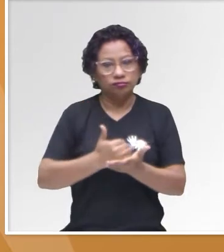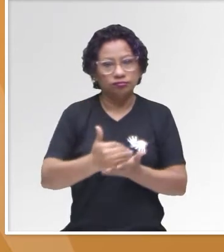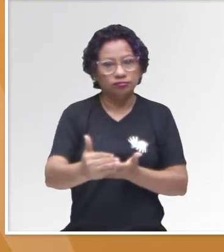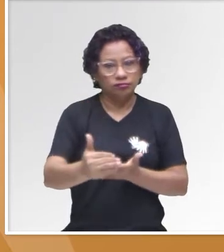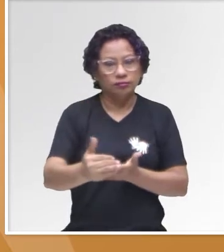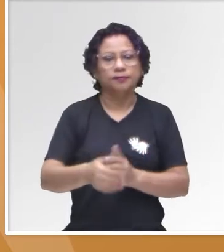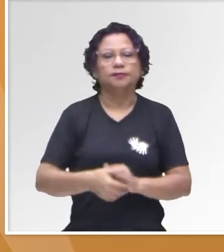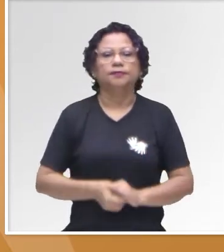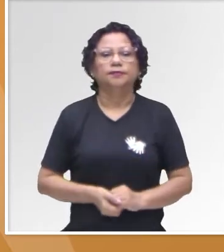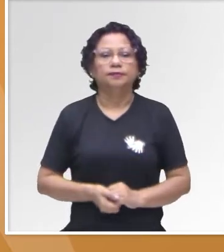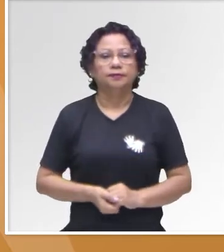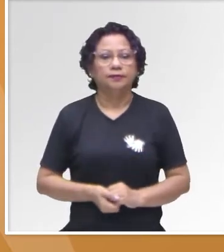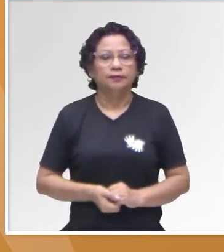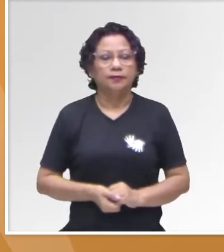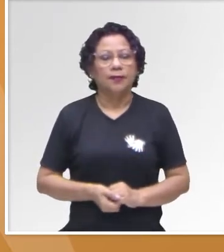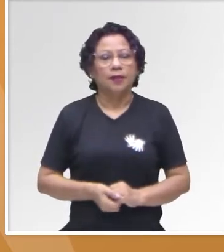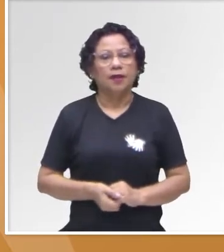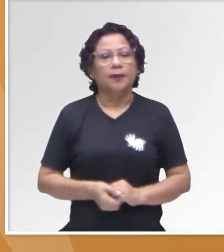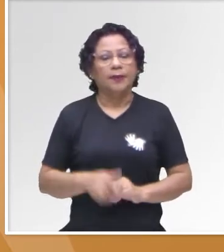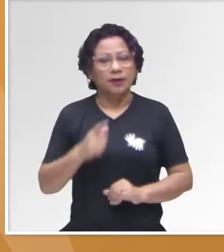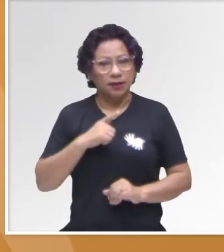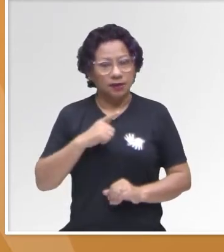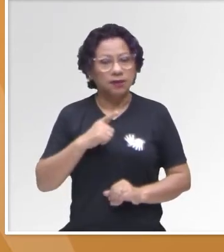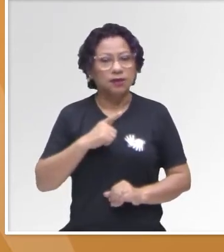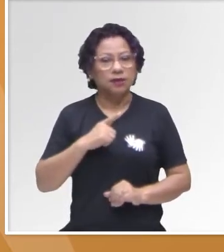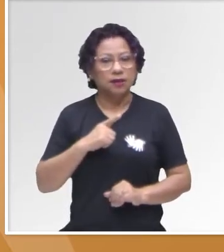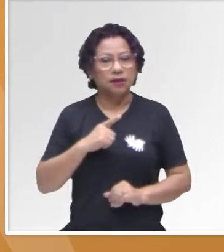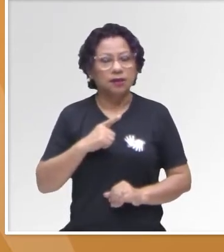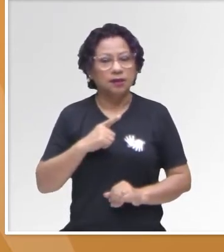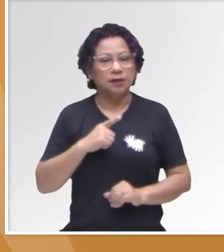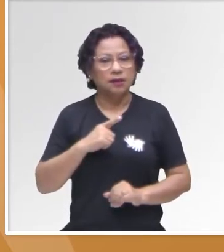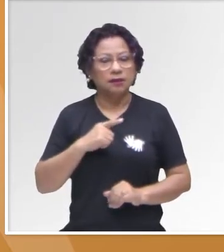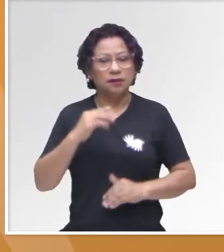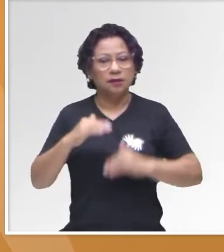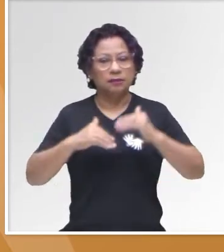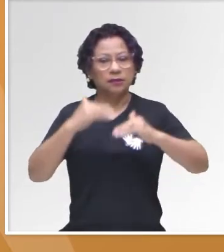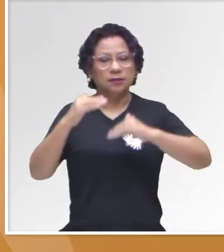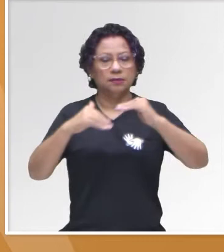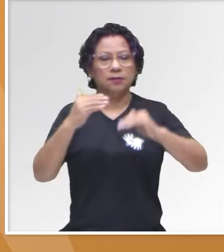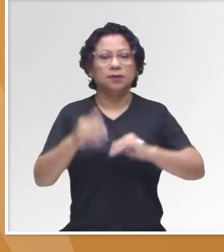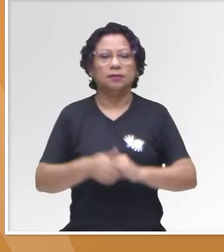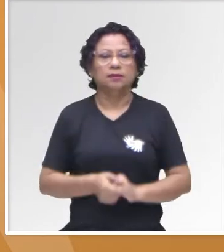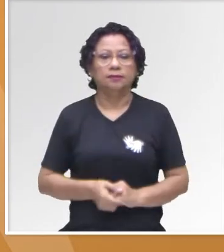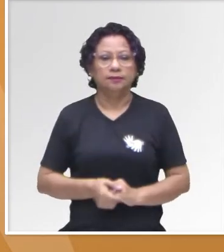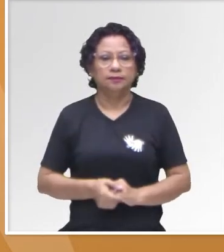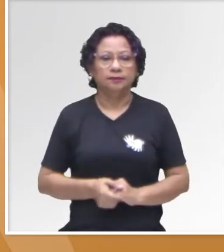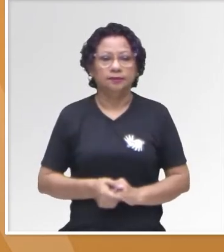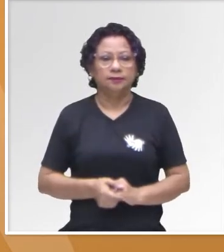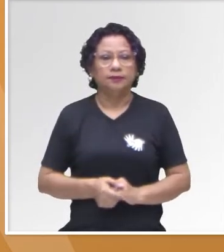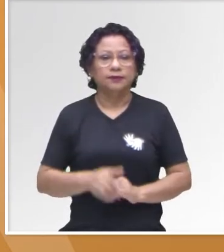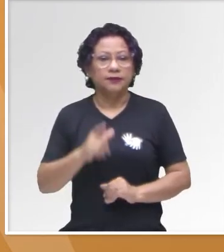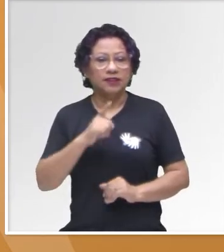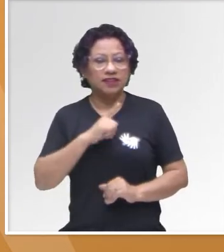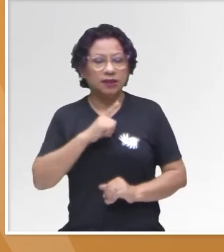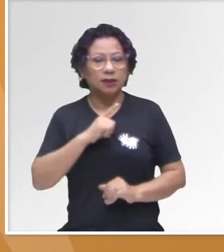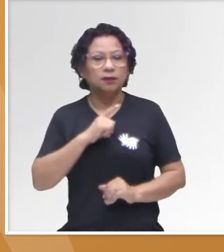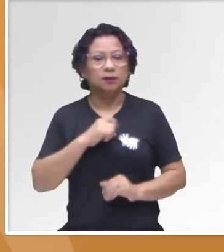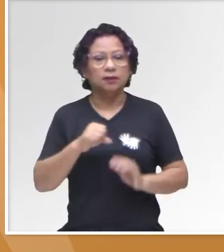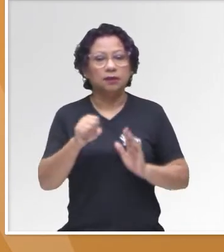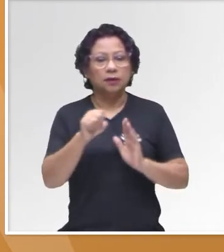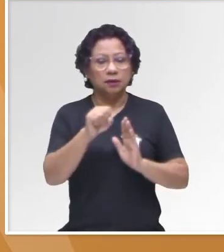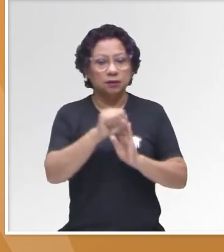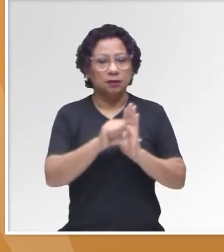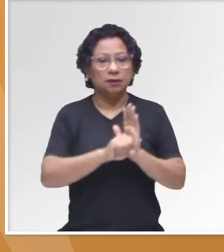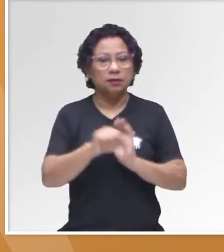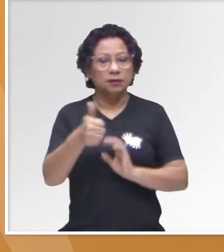atuais, né? Passaram primeiramente por esse processo. Século XIX, a gente tem aí os outros países também se